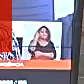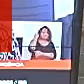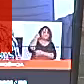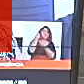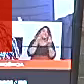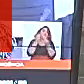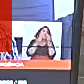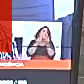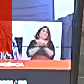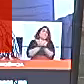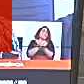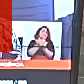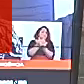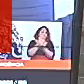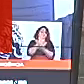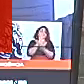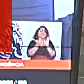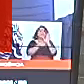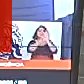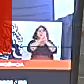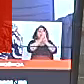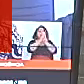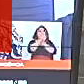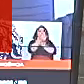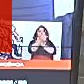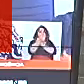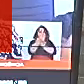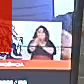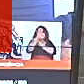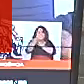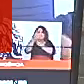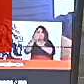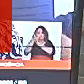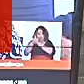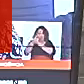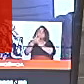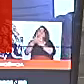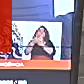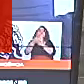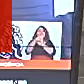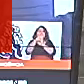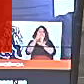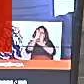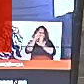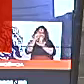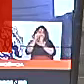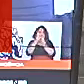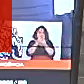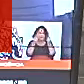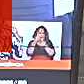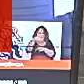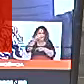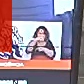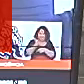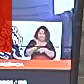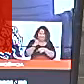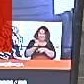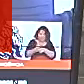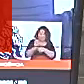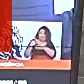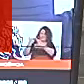começou? Essa Lei 21.121, eu acredito que muitos que estão aqui participaram desse processo, ela